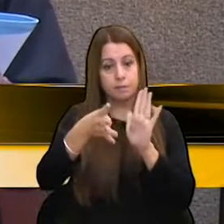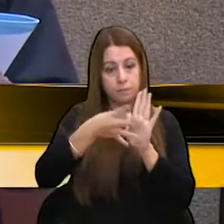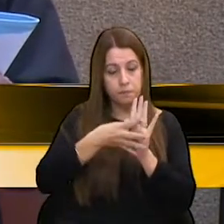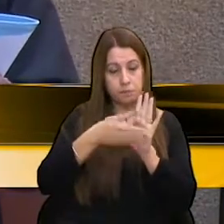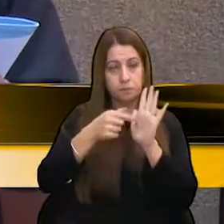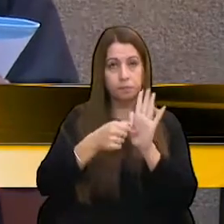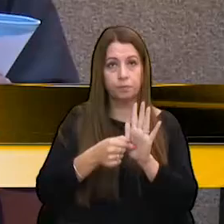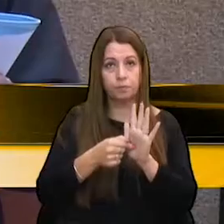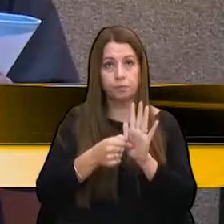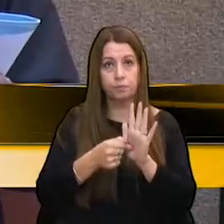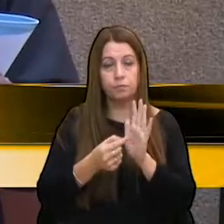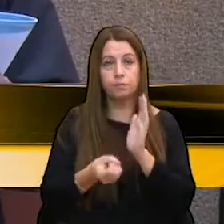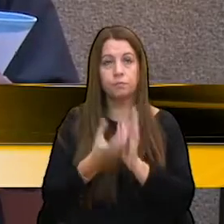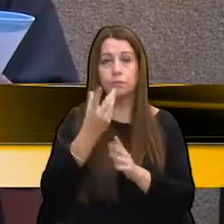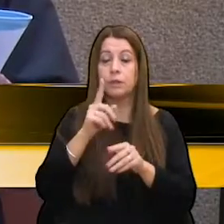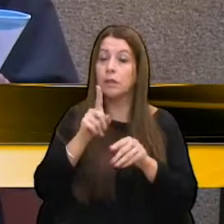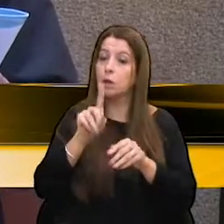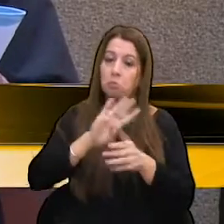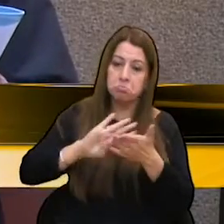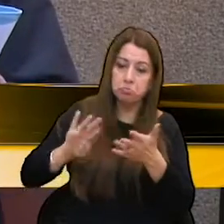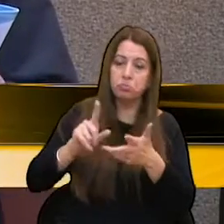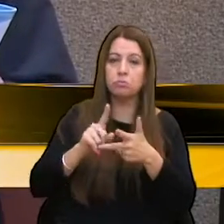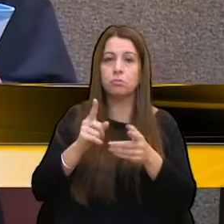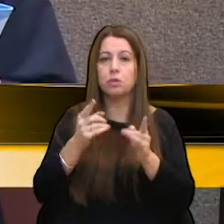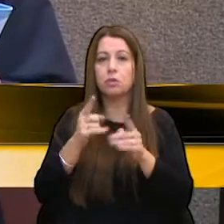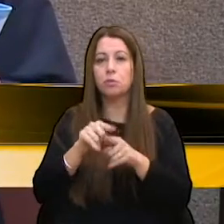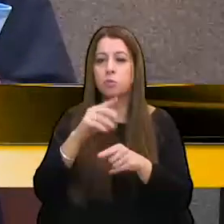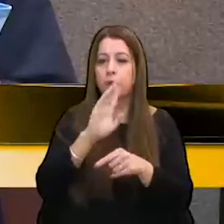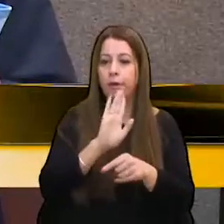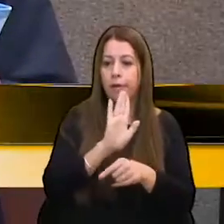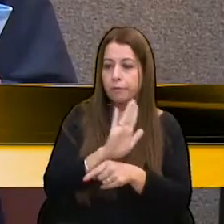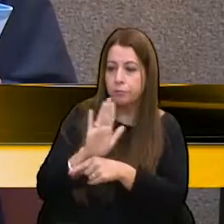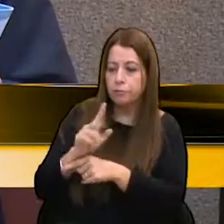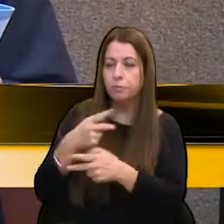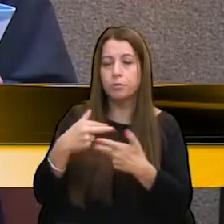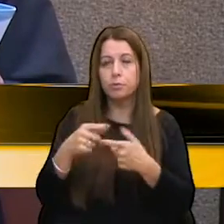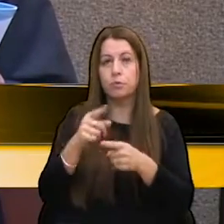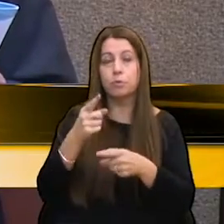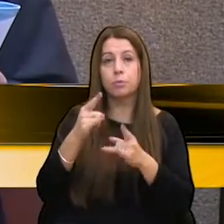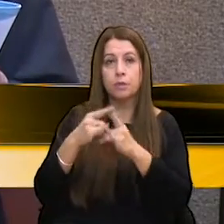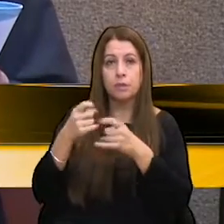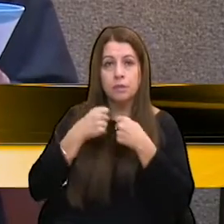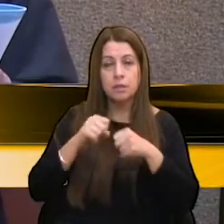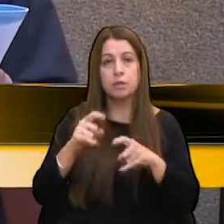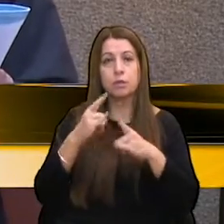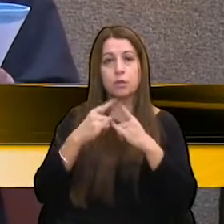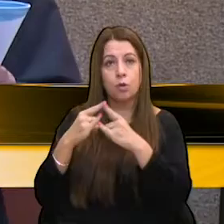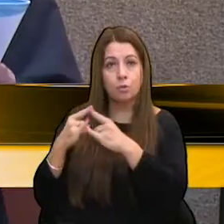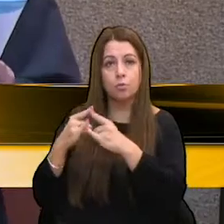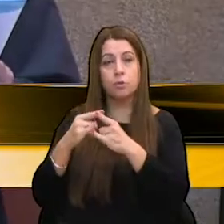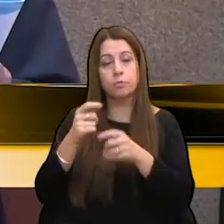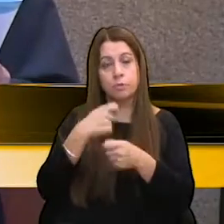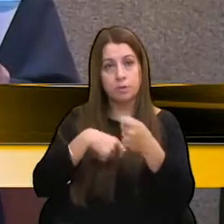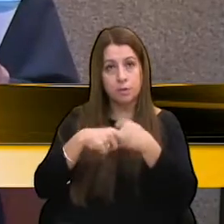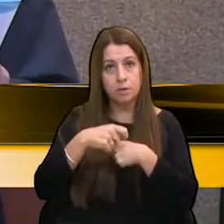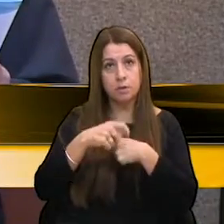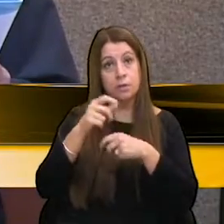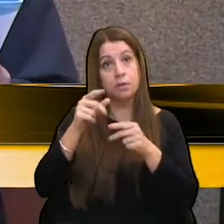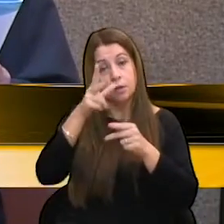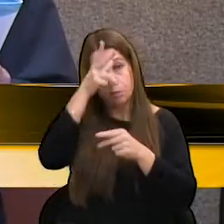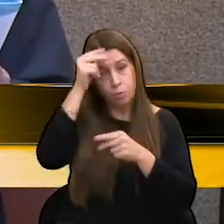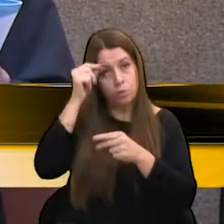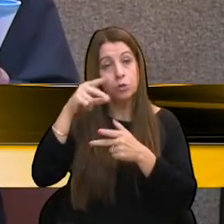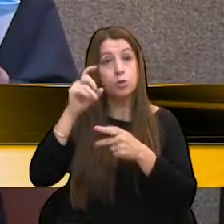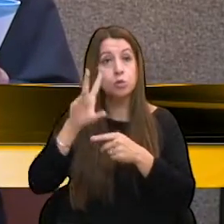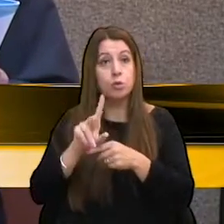4º, criação, extinção, estruturação e atribuições das secretarias e órgãos da administração pública, salvo o que